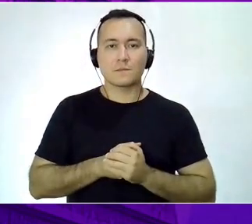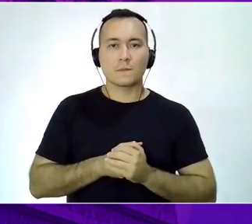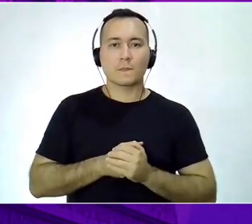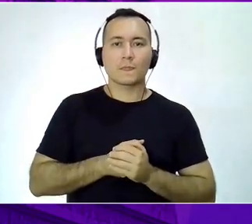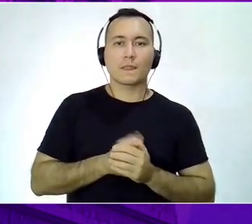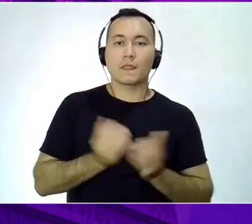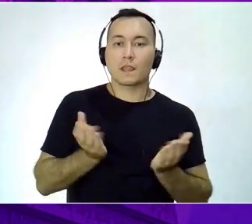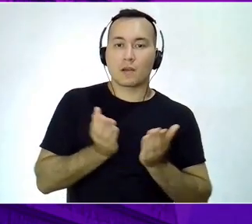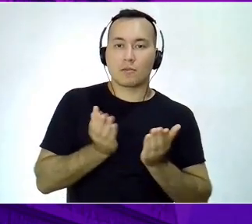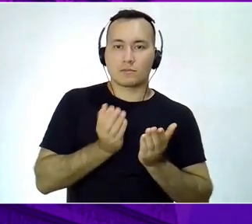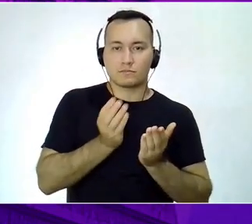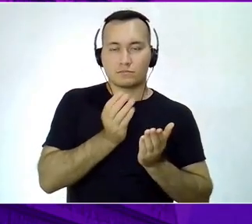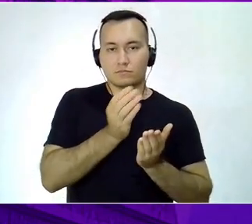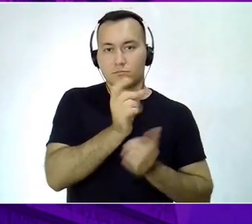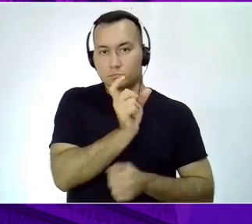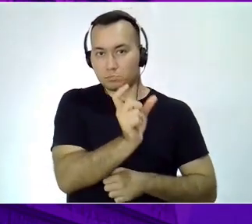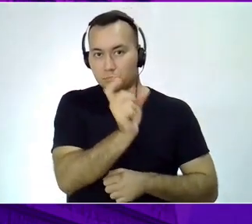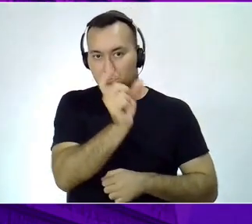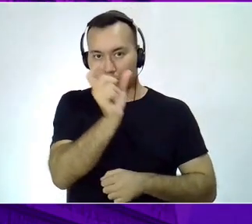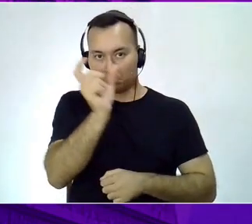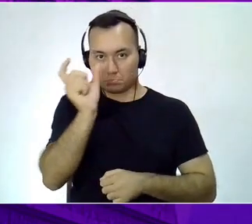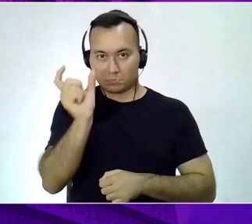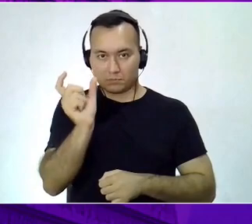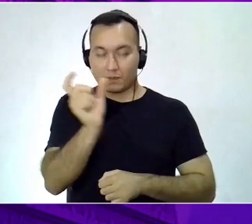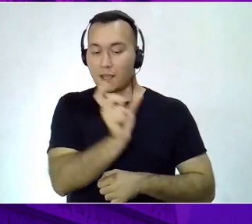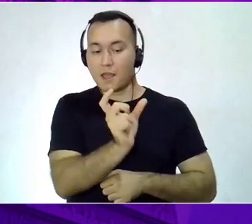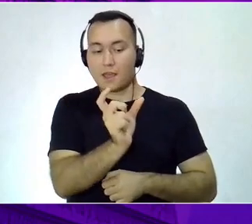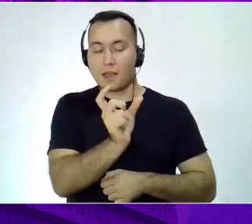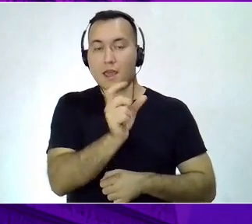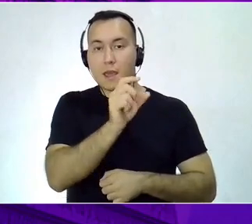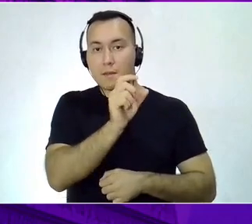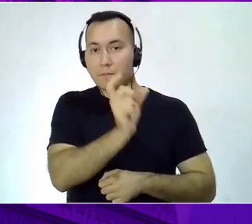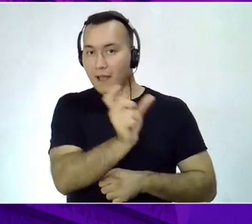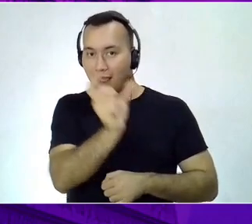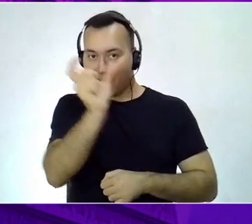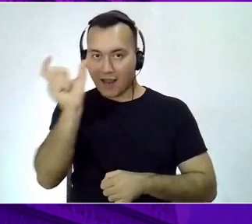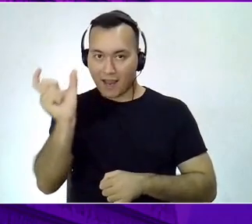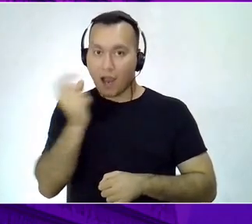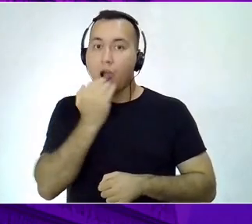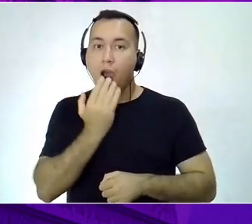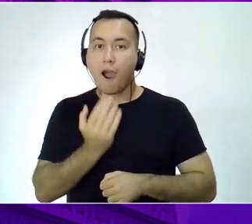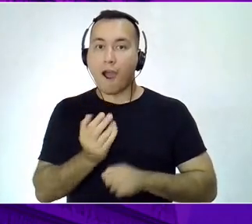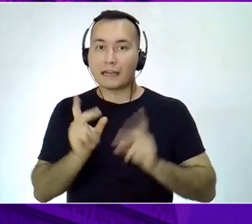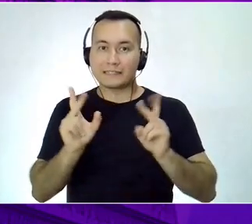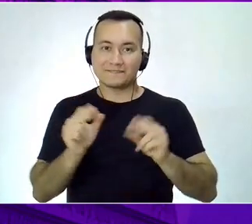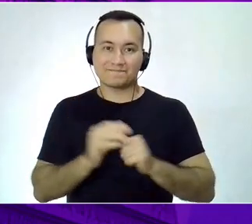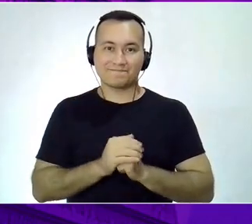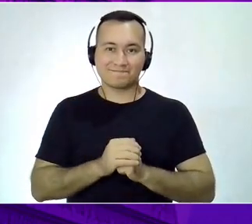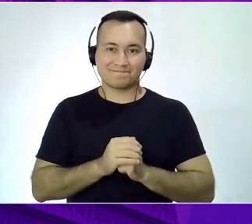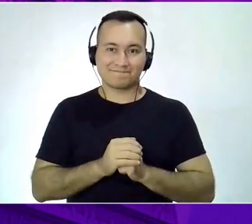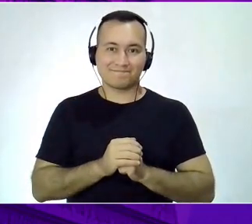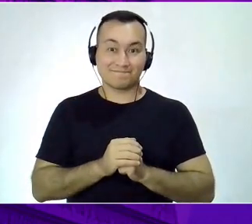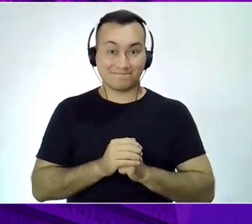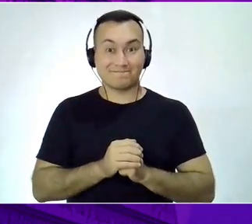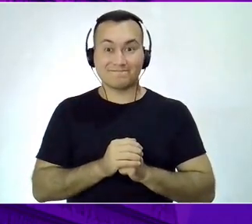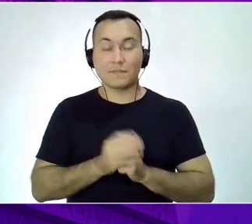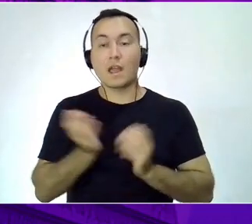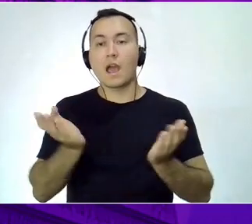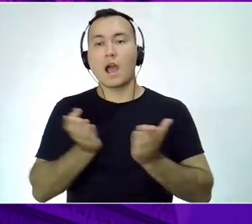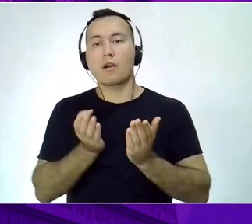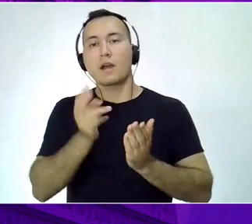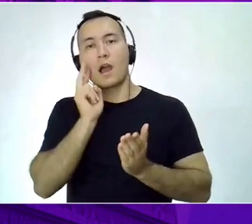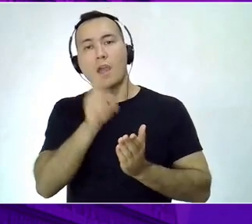fica bem mais fácil ver que a gente tem quase metade de neutros e que a gente tem mais concordância do que